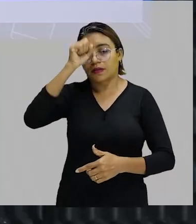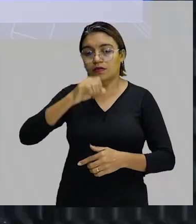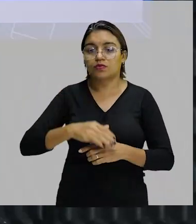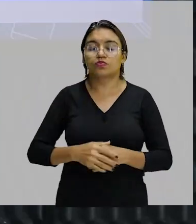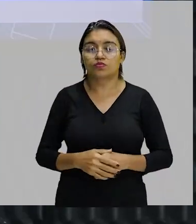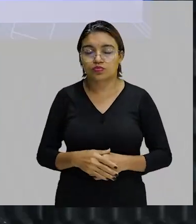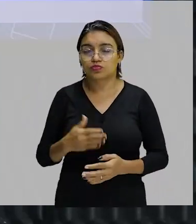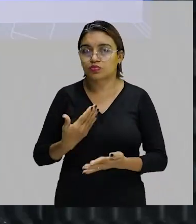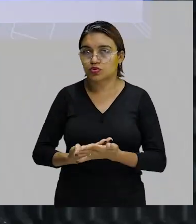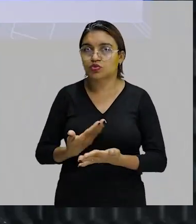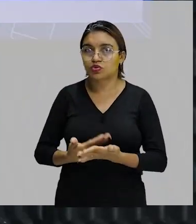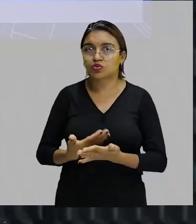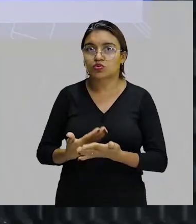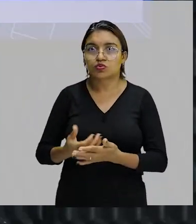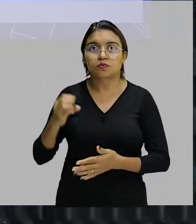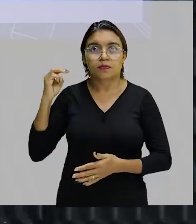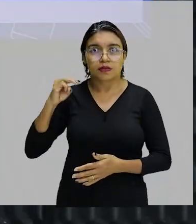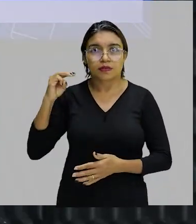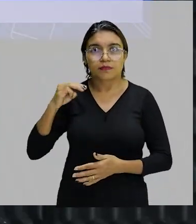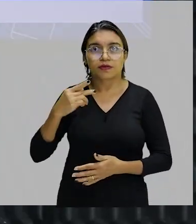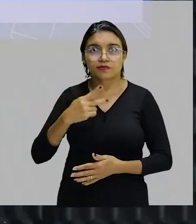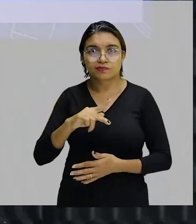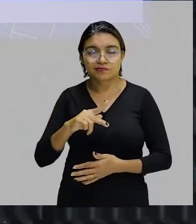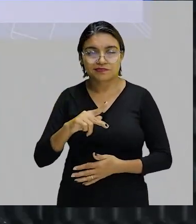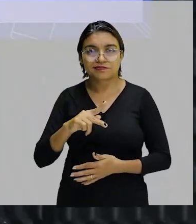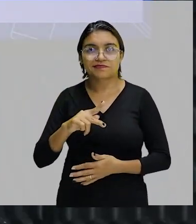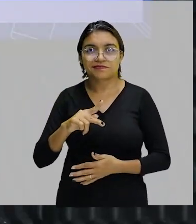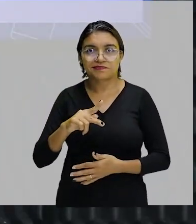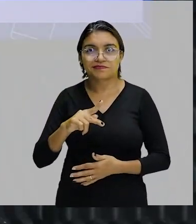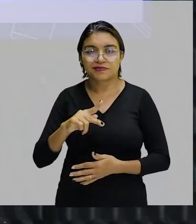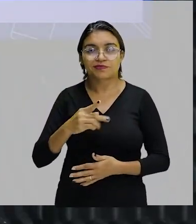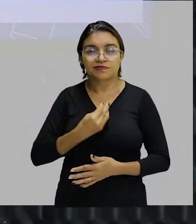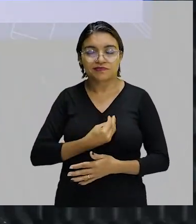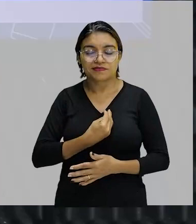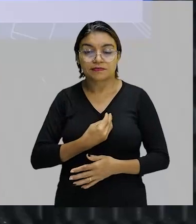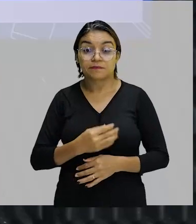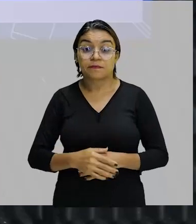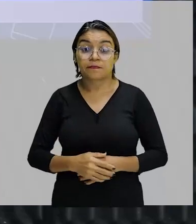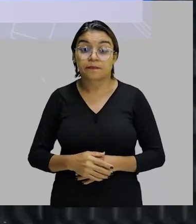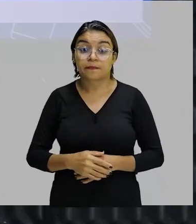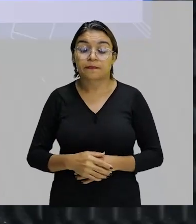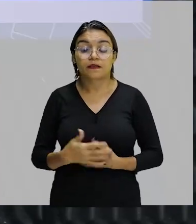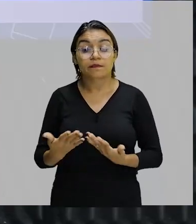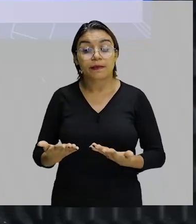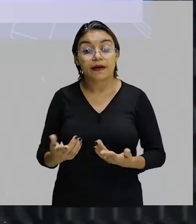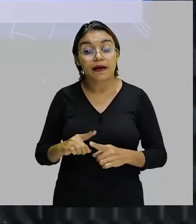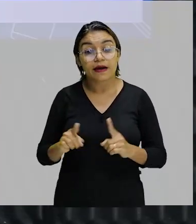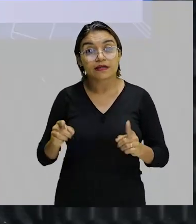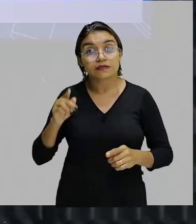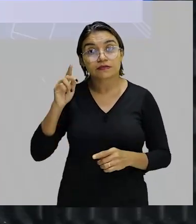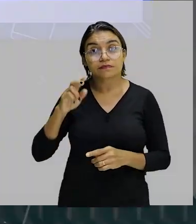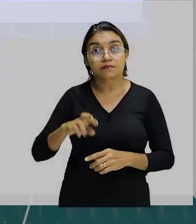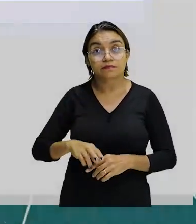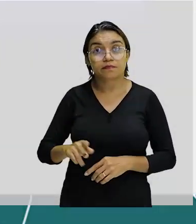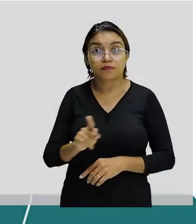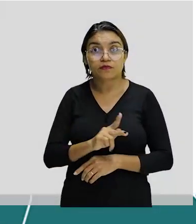ao longo dos estudos de matemática na tua vida escolar. Por outro lado, a professora Renata, né, gosta de trabalhar com valores menores. O que